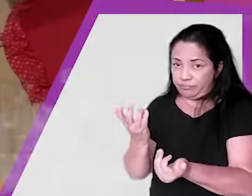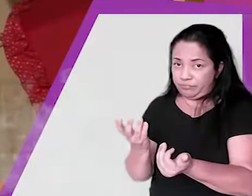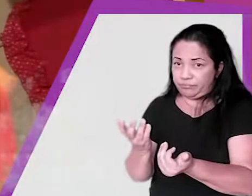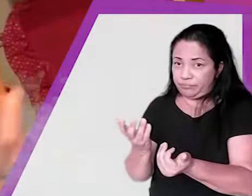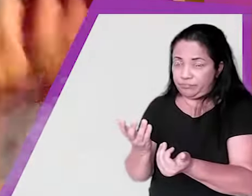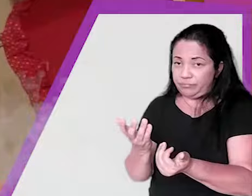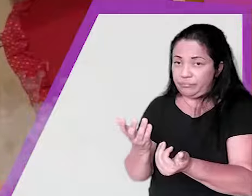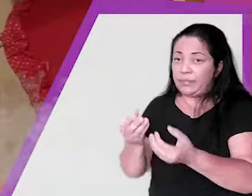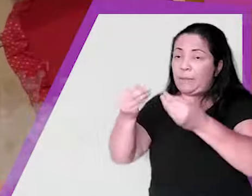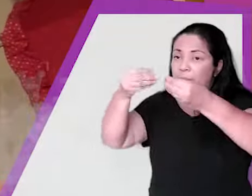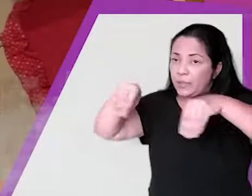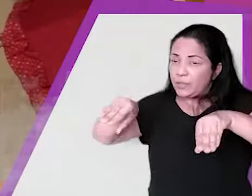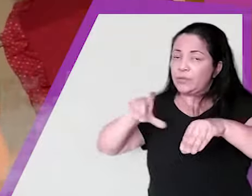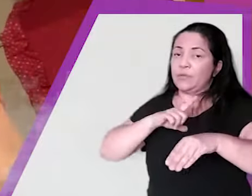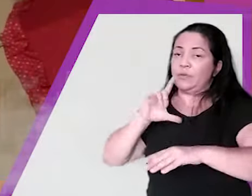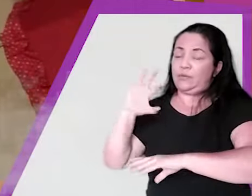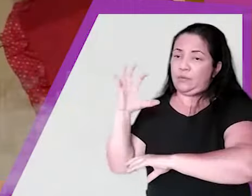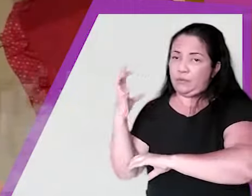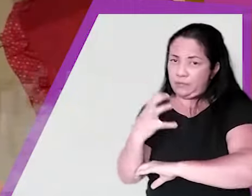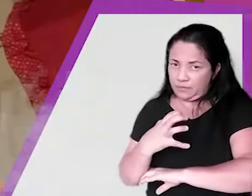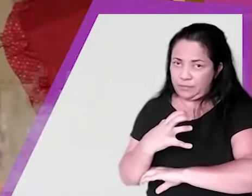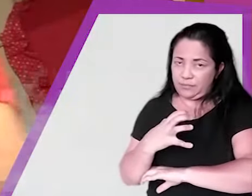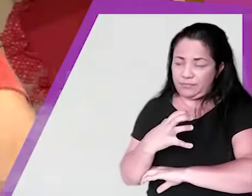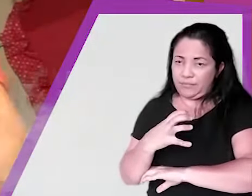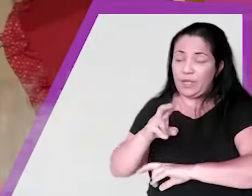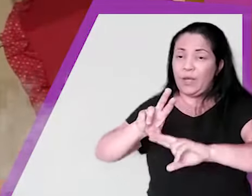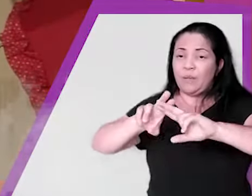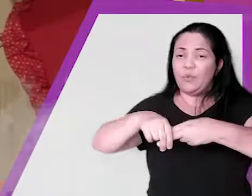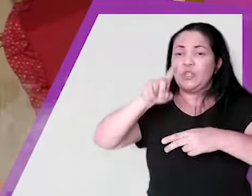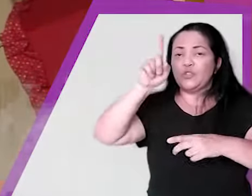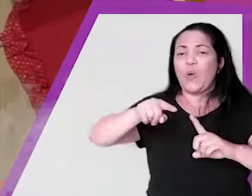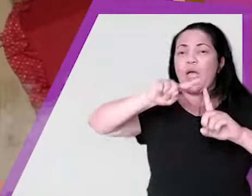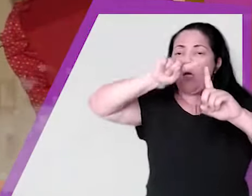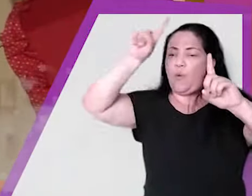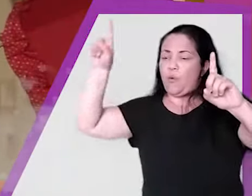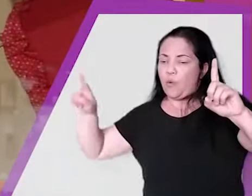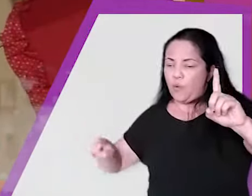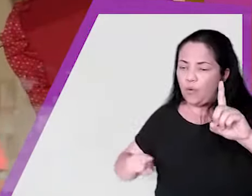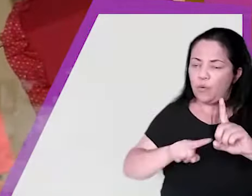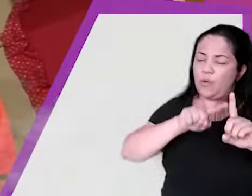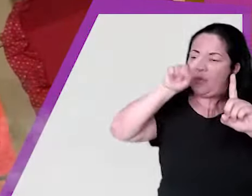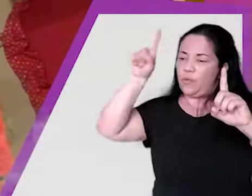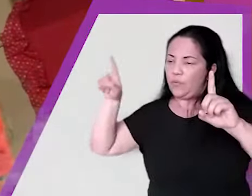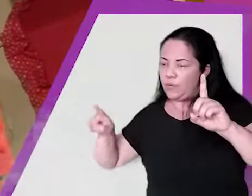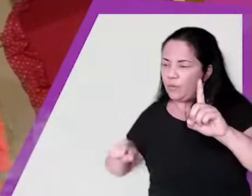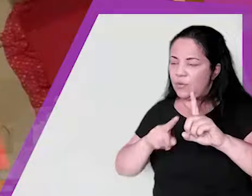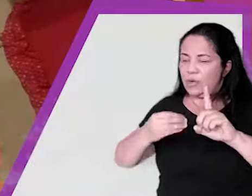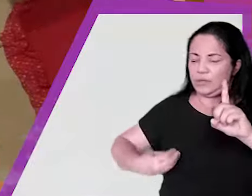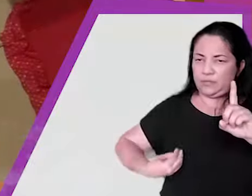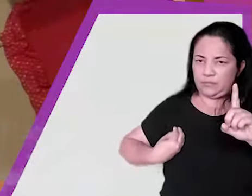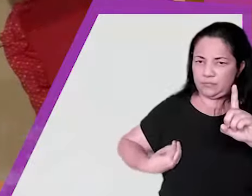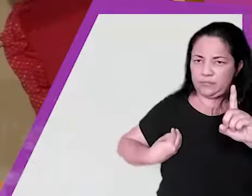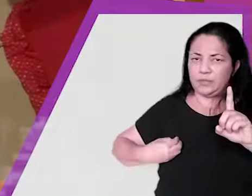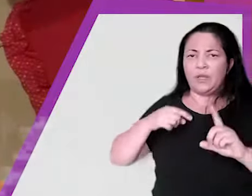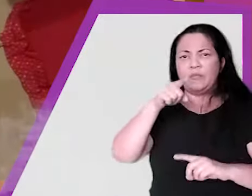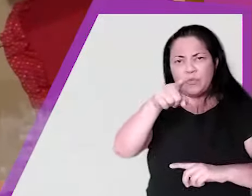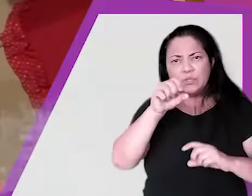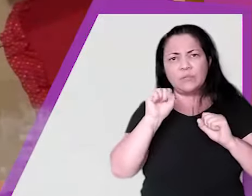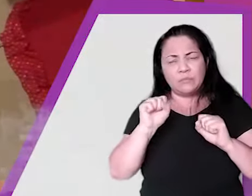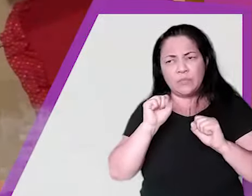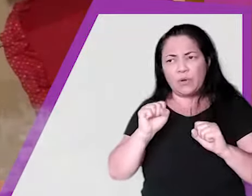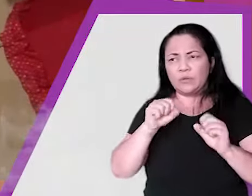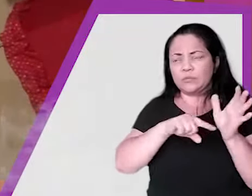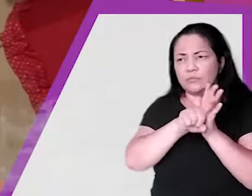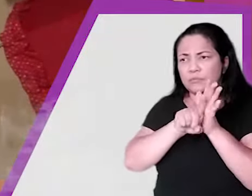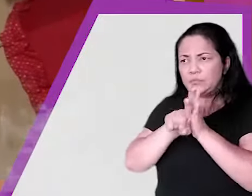animais vêm os carnívoros. Então, todo o ciclo da vida se reproduz ali. E as árvores do Cerrado, para quem já prestou